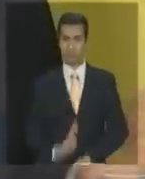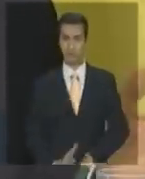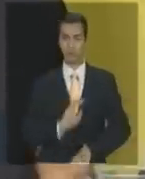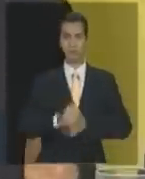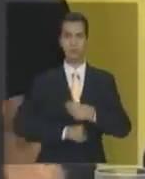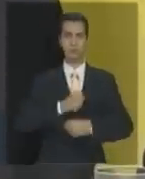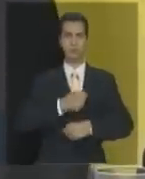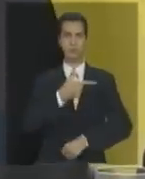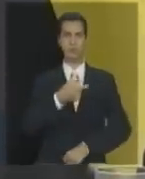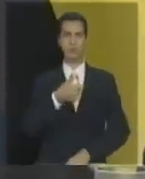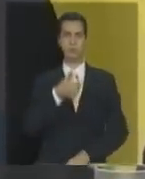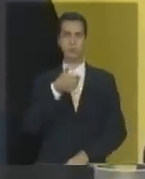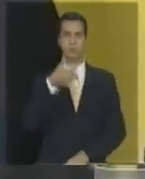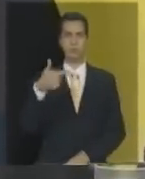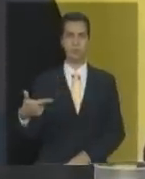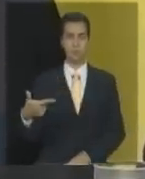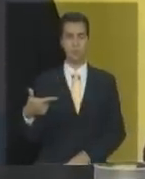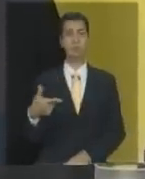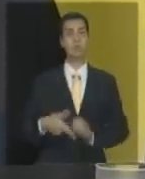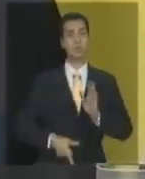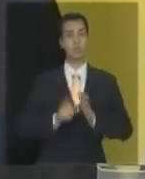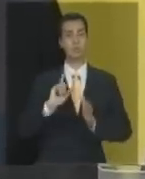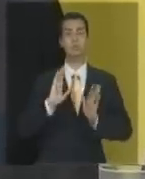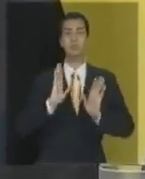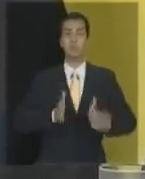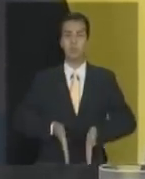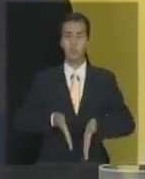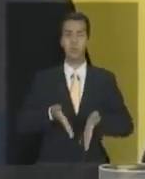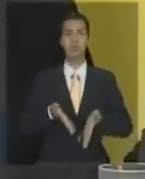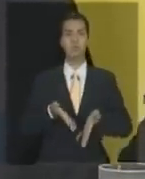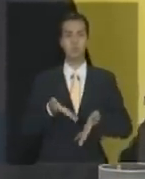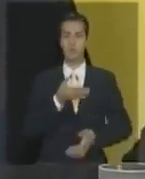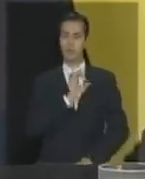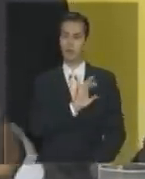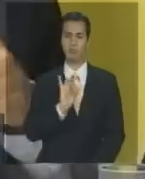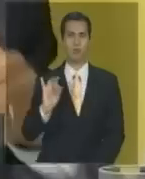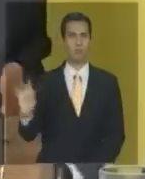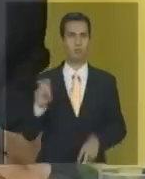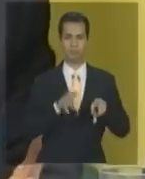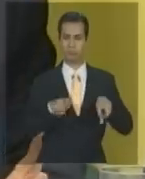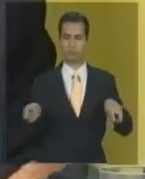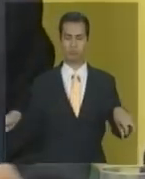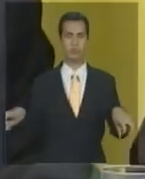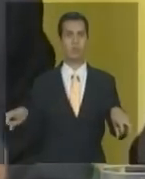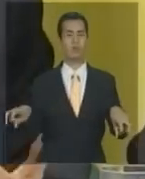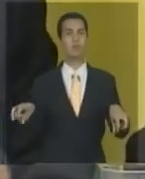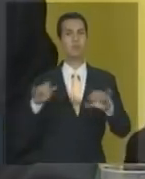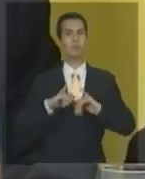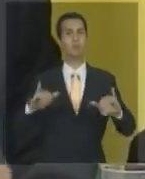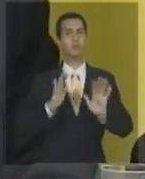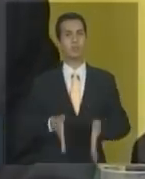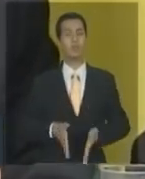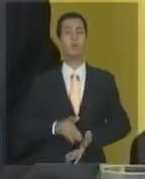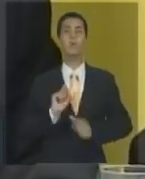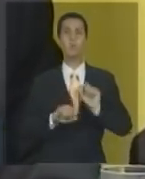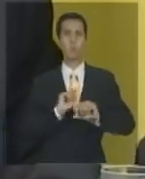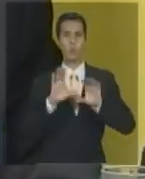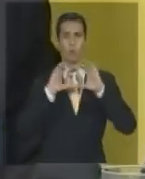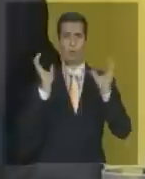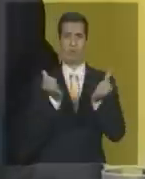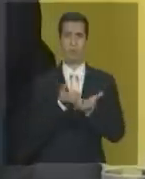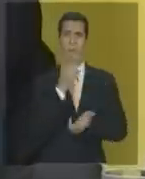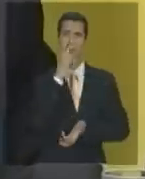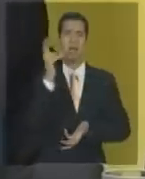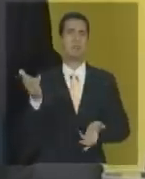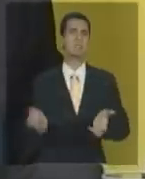foram mencionados pelos meus companheiros aqui da mesa, eles não acontecem por acaso. Nada se dá